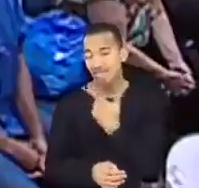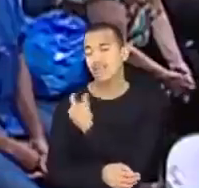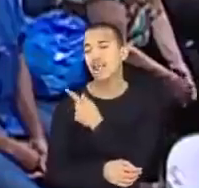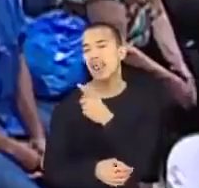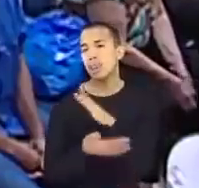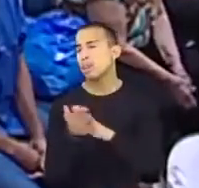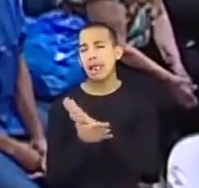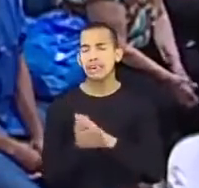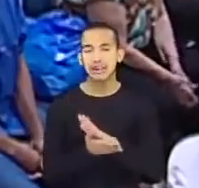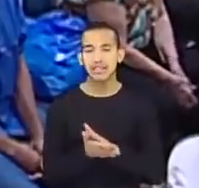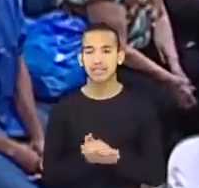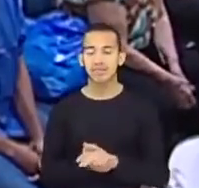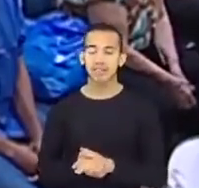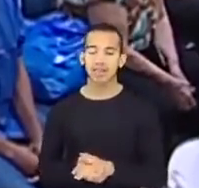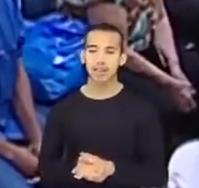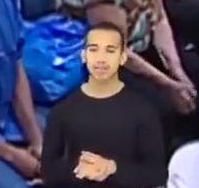Peraí, ó.